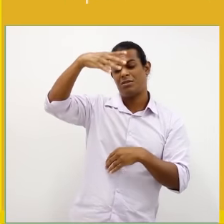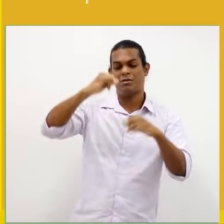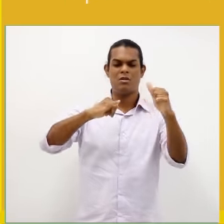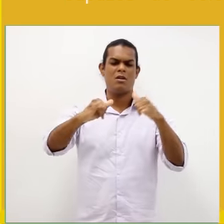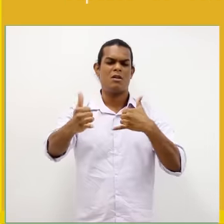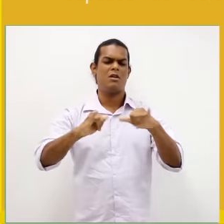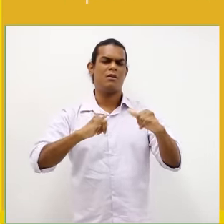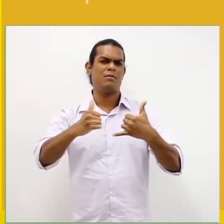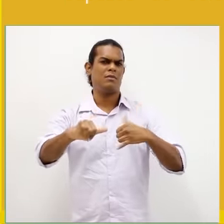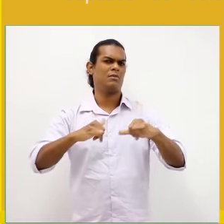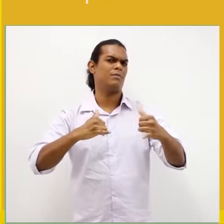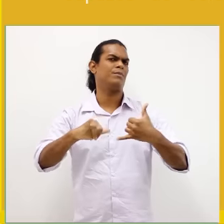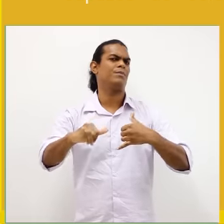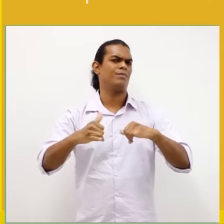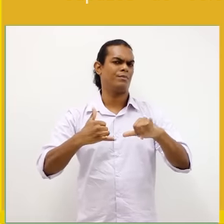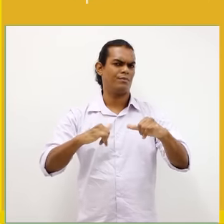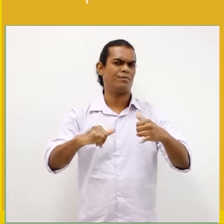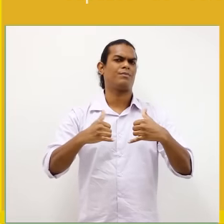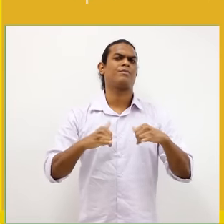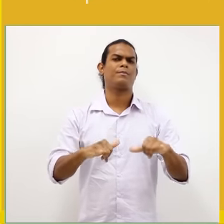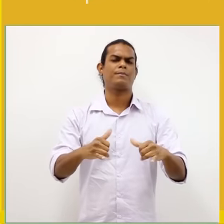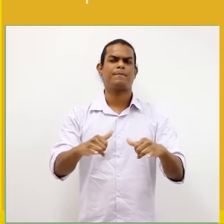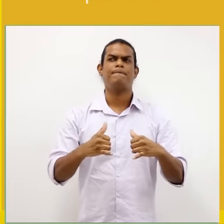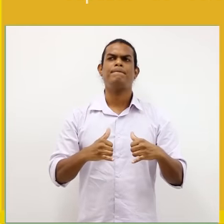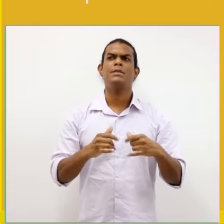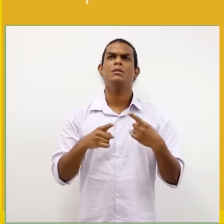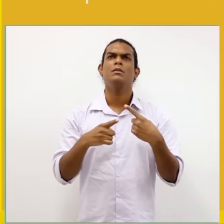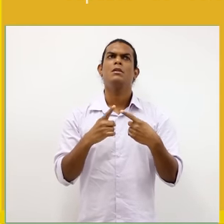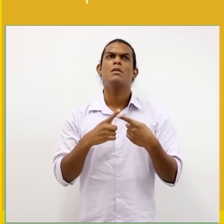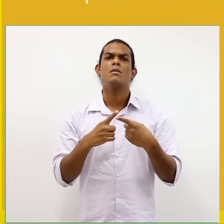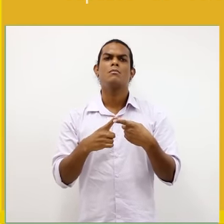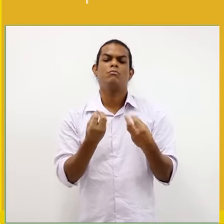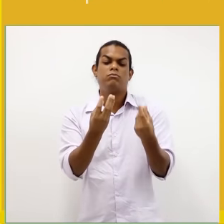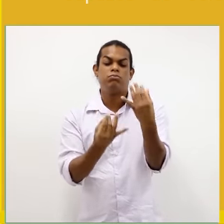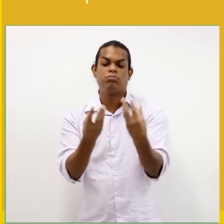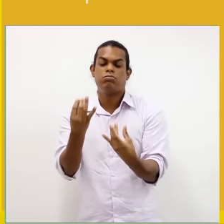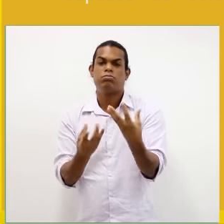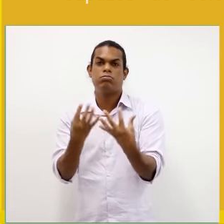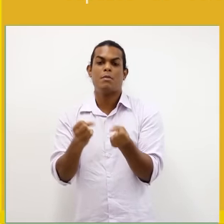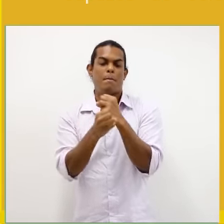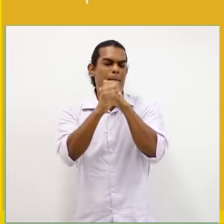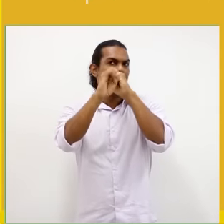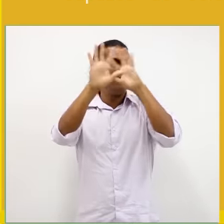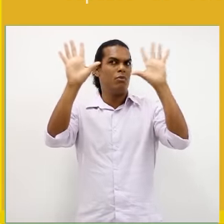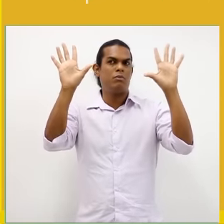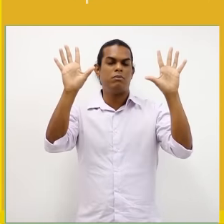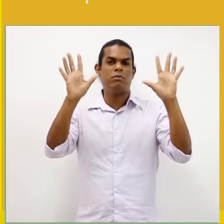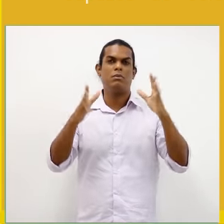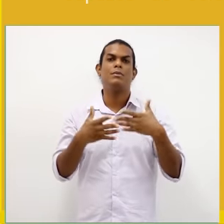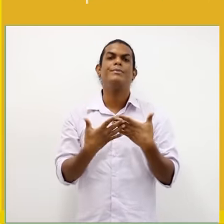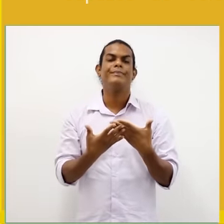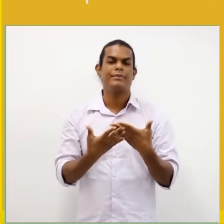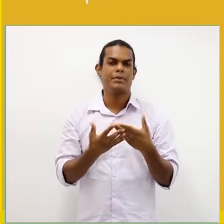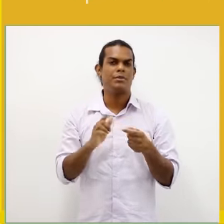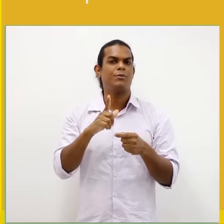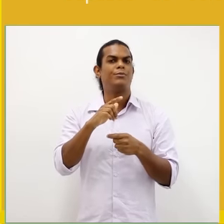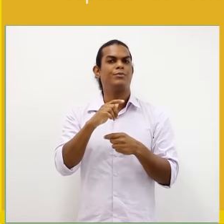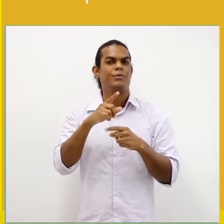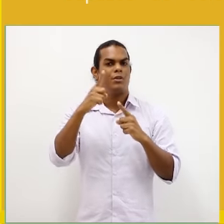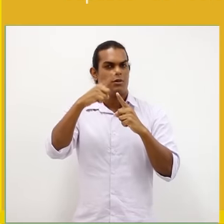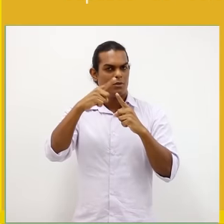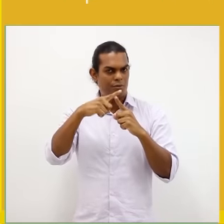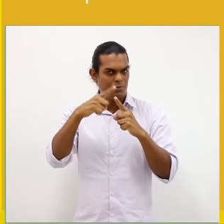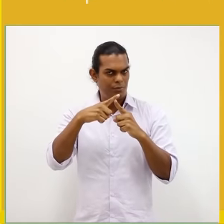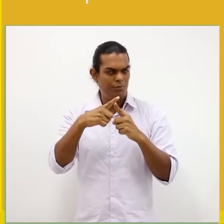eletricidade e probabilidade de incêndio e explosões, vem a ser a caracterização do risco de acidentes